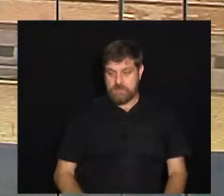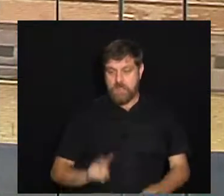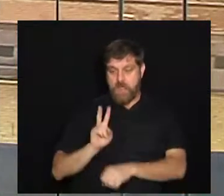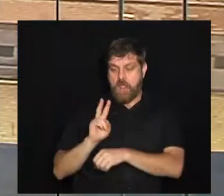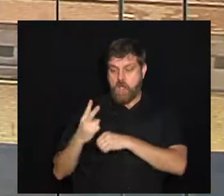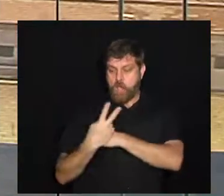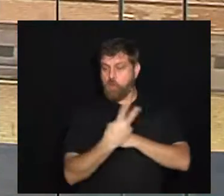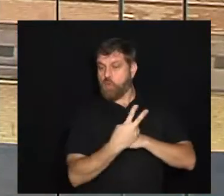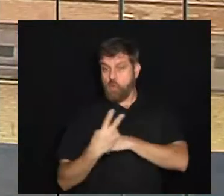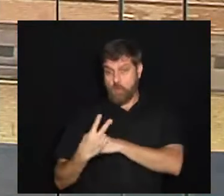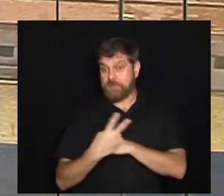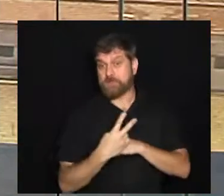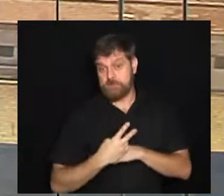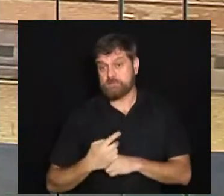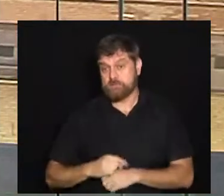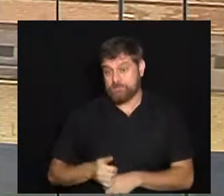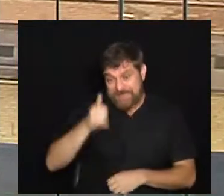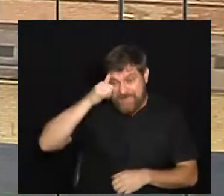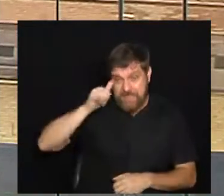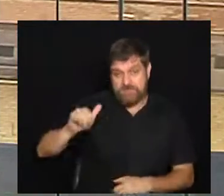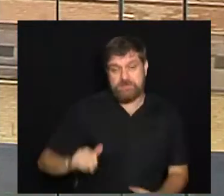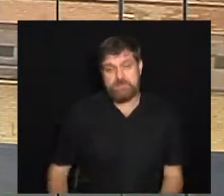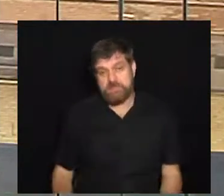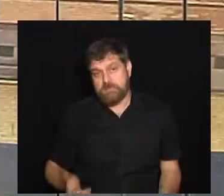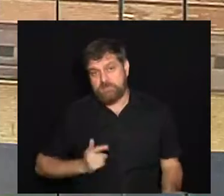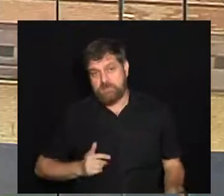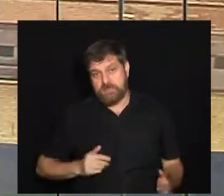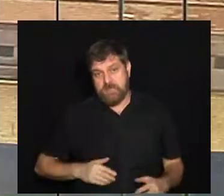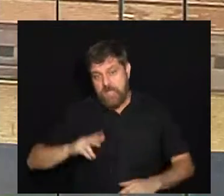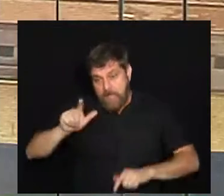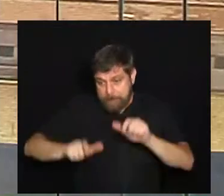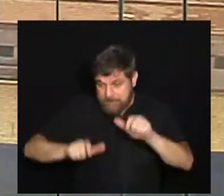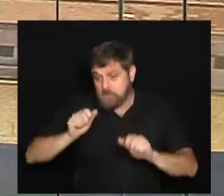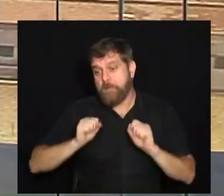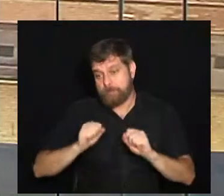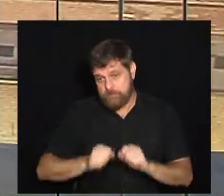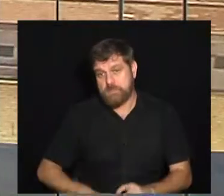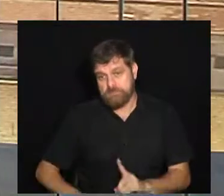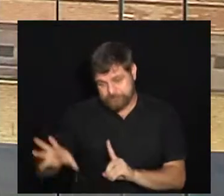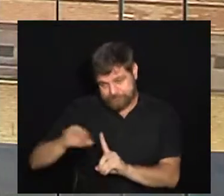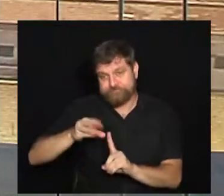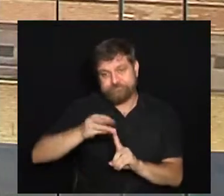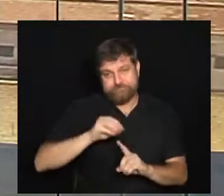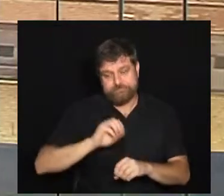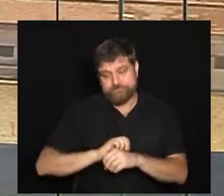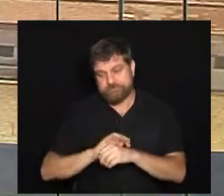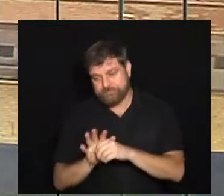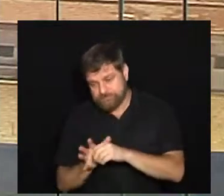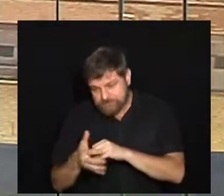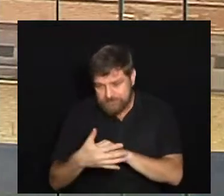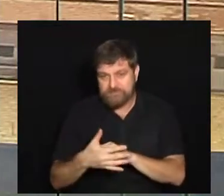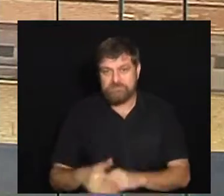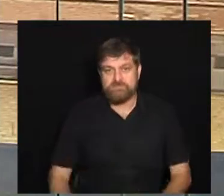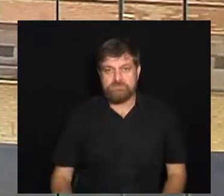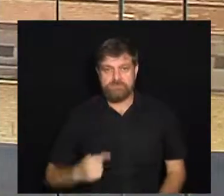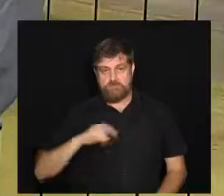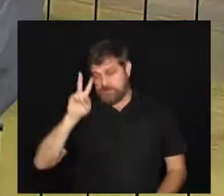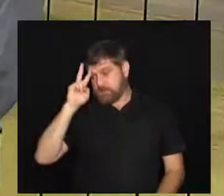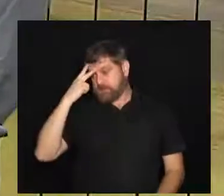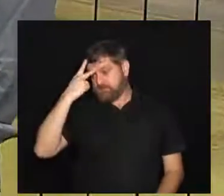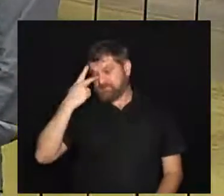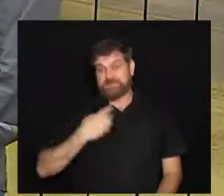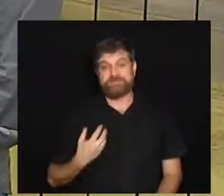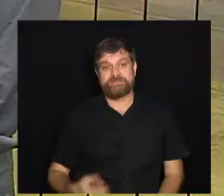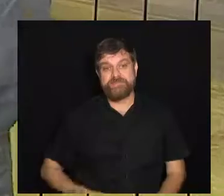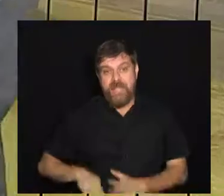nosso do nosso do recado que precisa dar né o que não quer dizer que quem faz tudo isso não possa ter para os gra o que é mudança de hábito que a gente